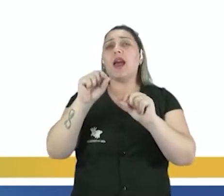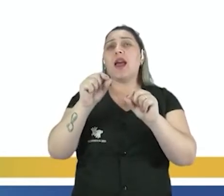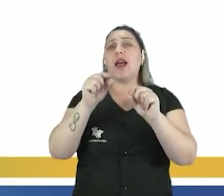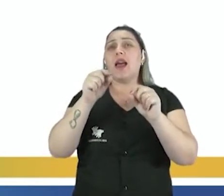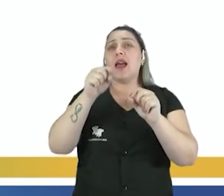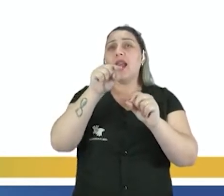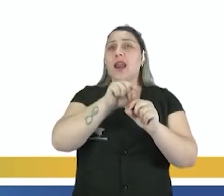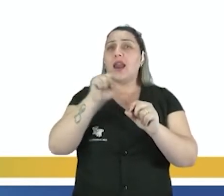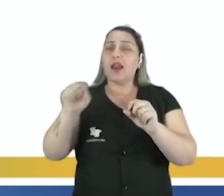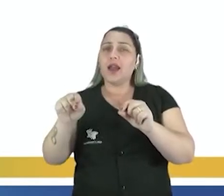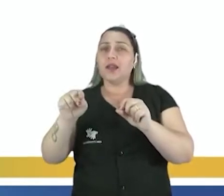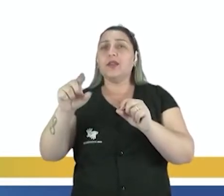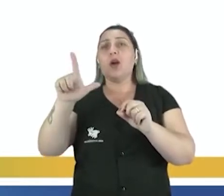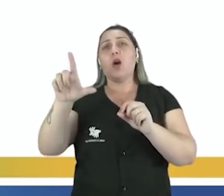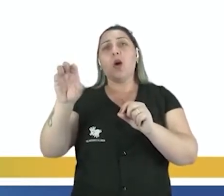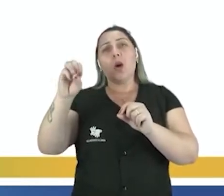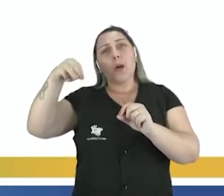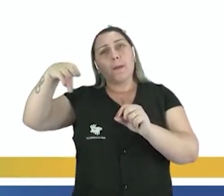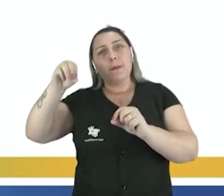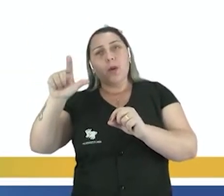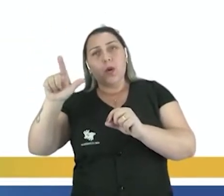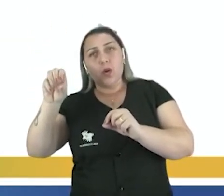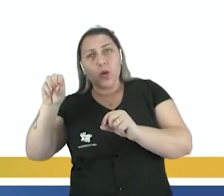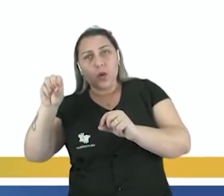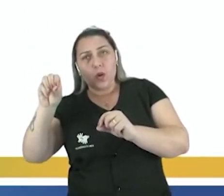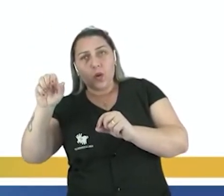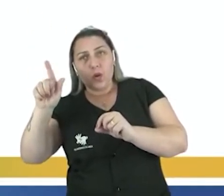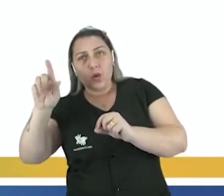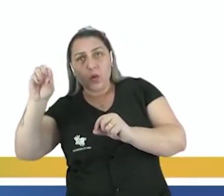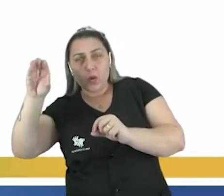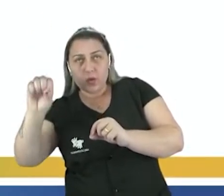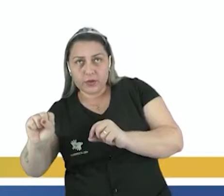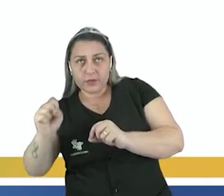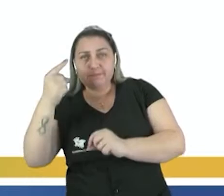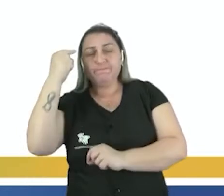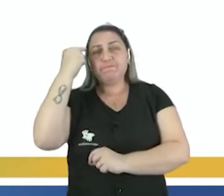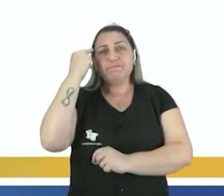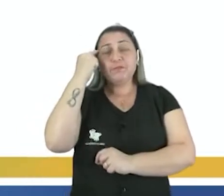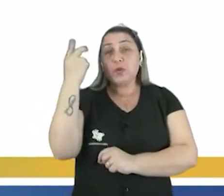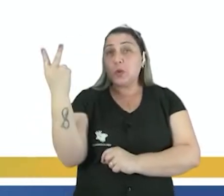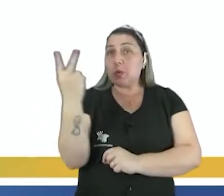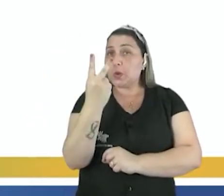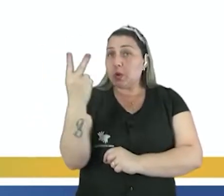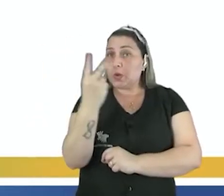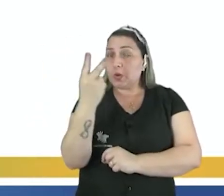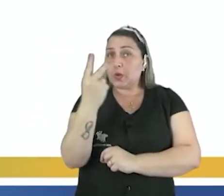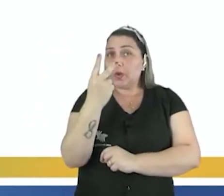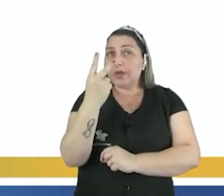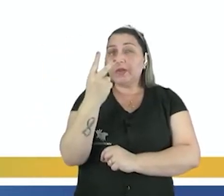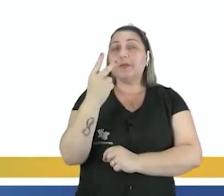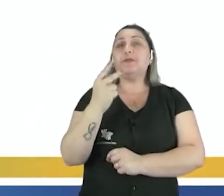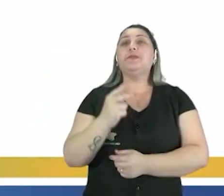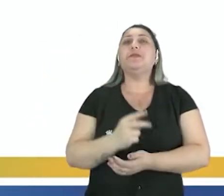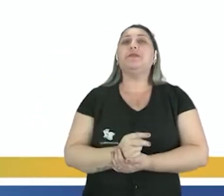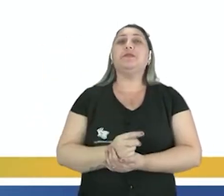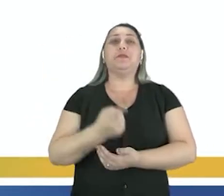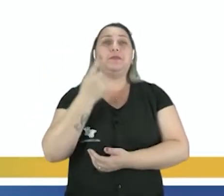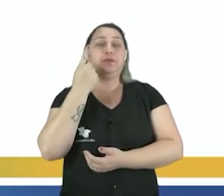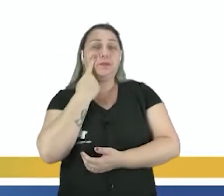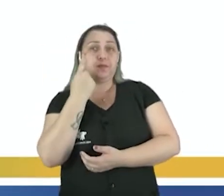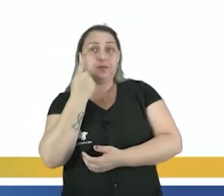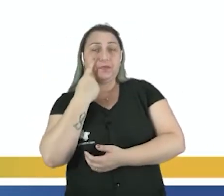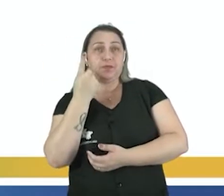lados correspondentes. Então, por exemplo, imagine esses dois quadriláteros aqui. Repare